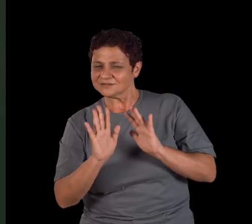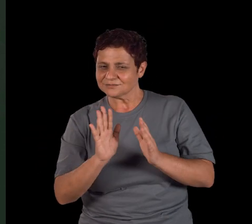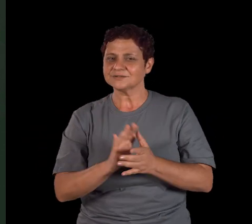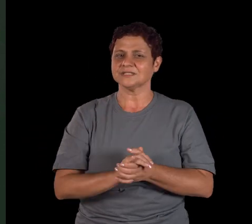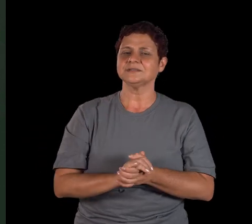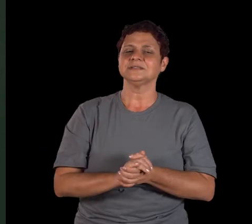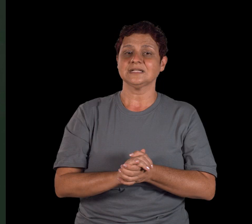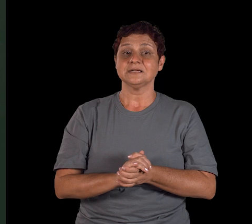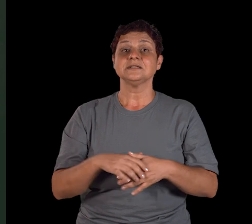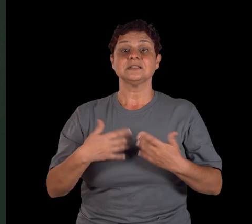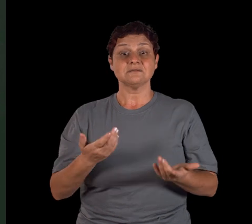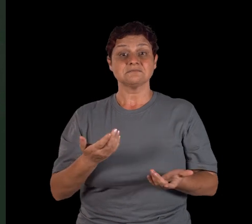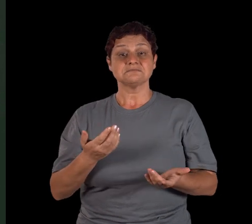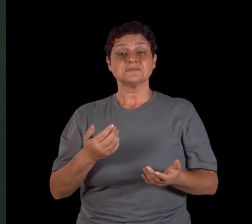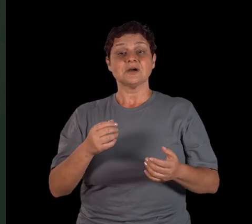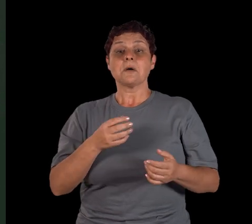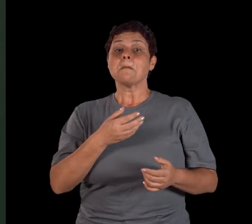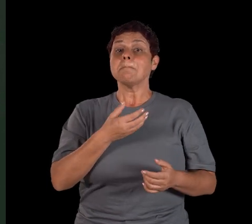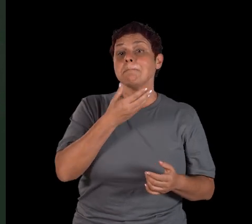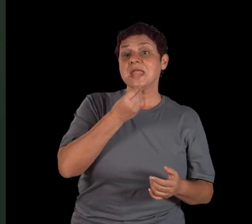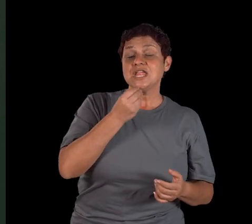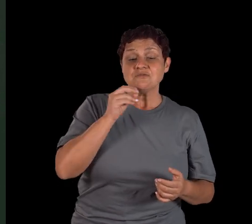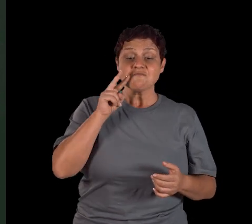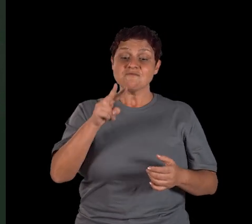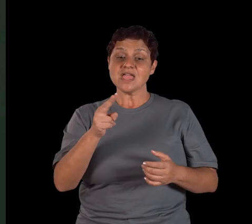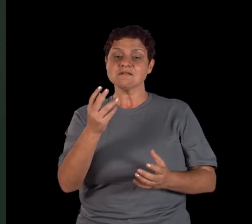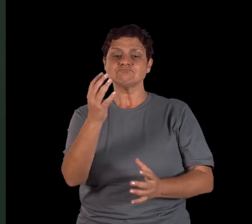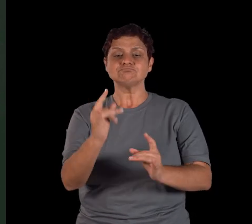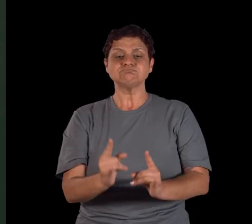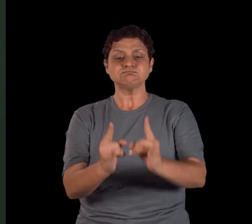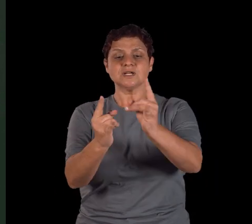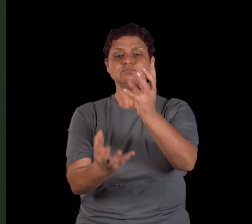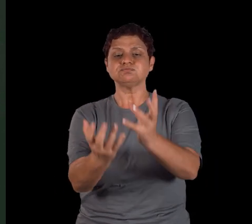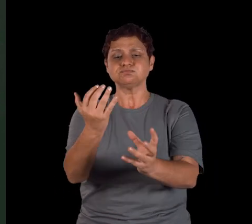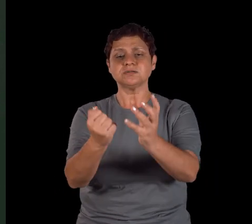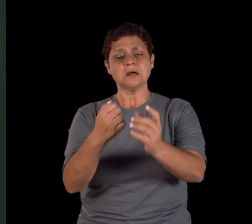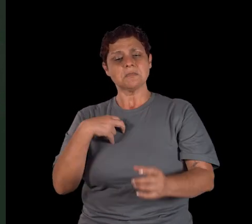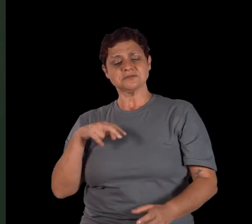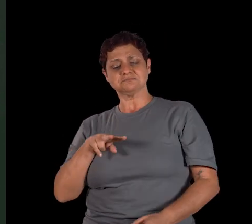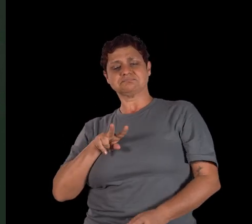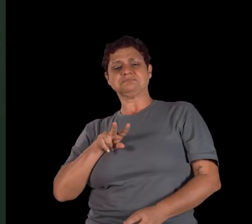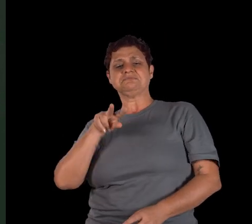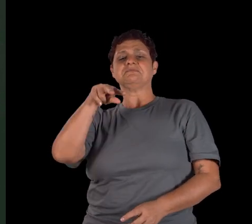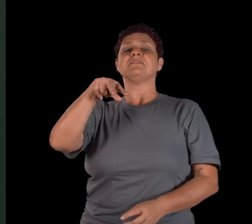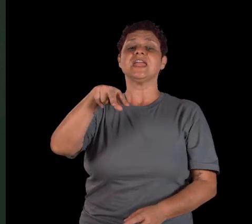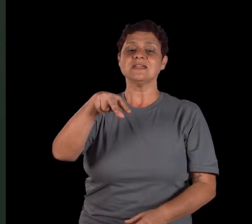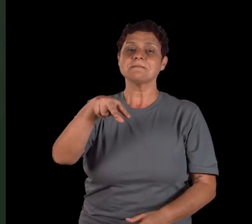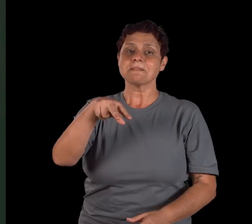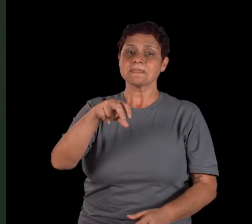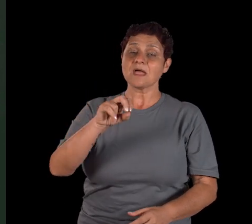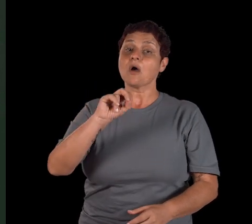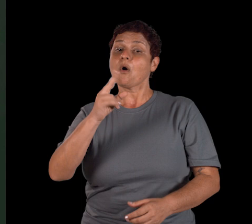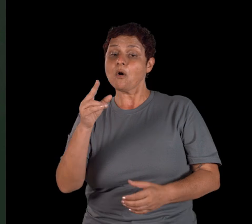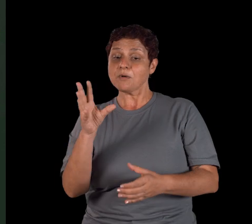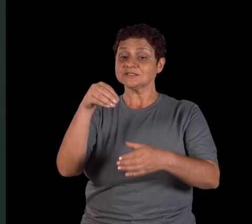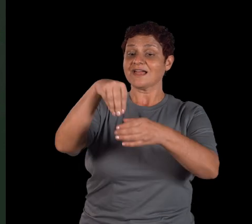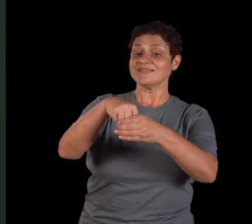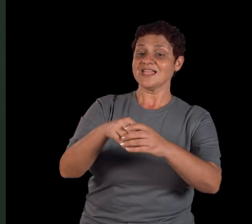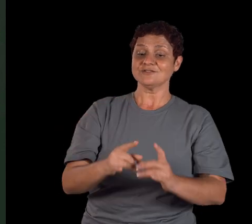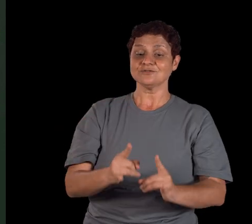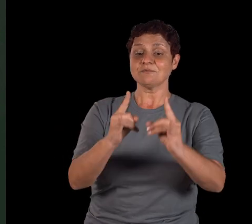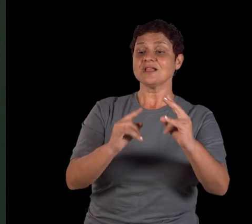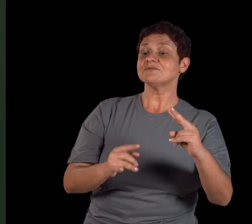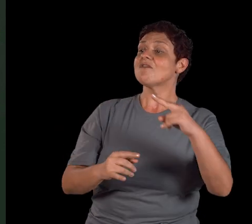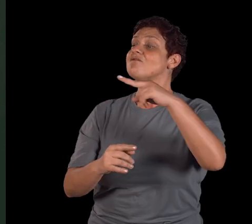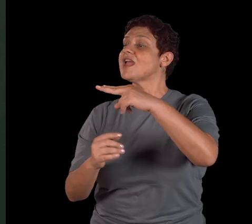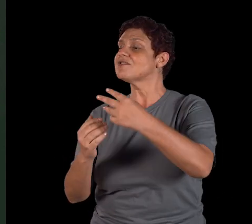ideia? Então, quando eu falo, o menino vê o incêndio do prédio, pode ser o prédio pegando fogo e eu fora do prédio olhando. Ou eu posso estar no prédio olhando